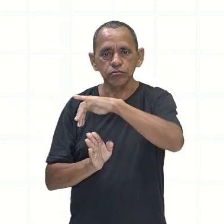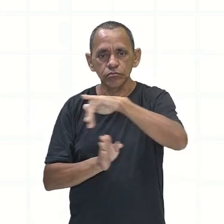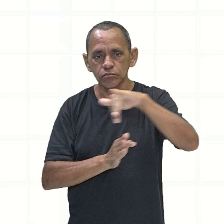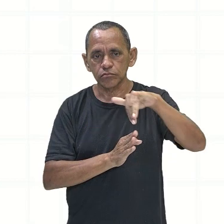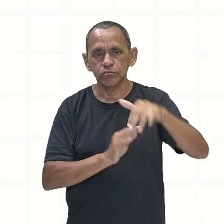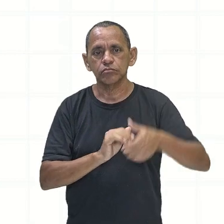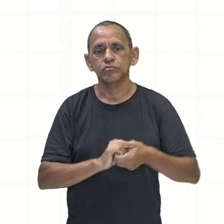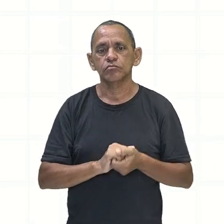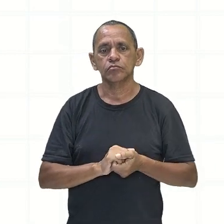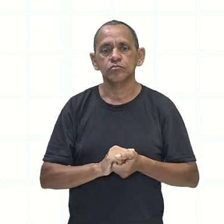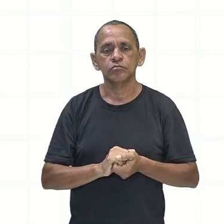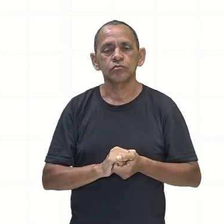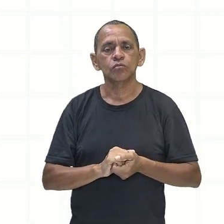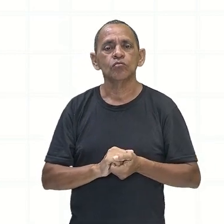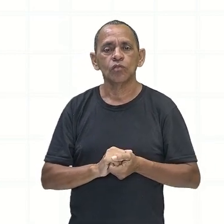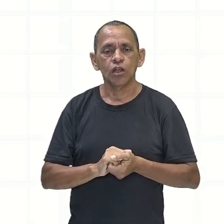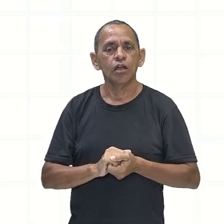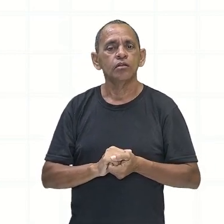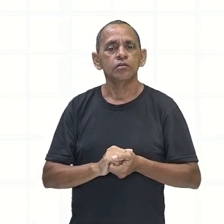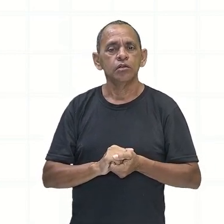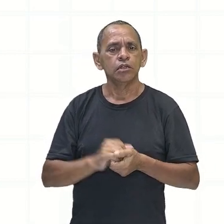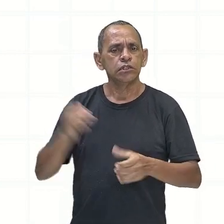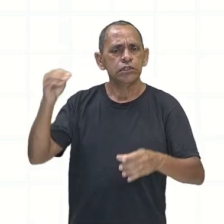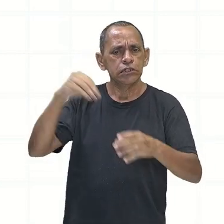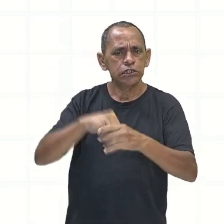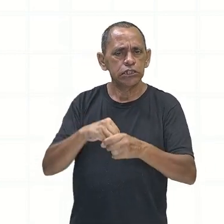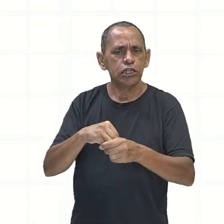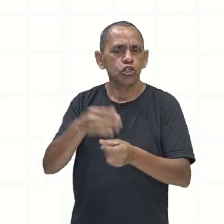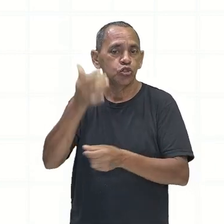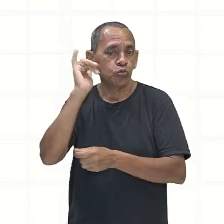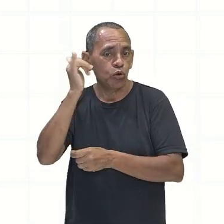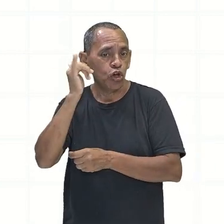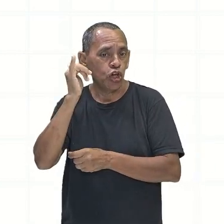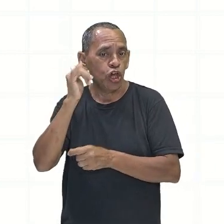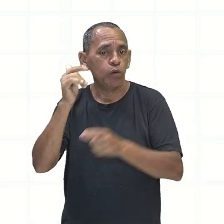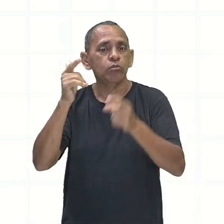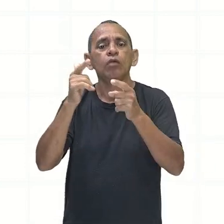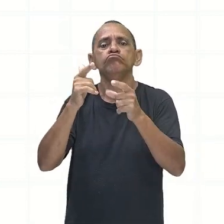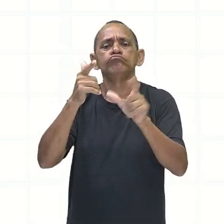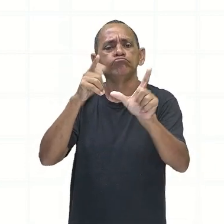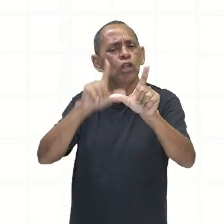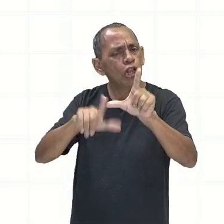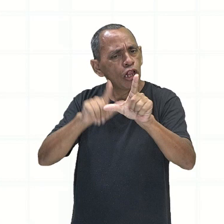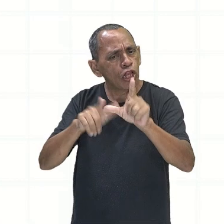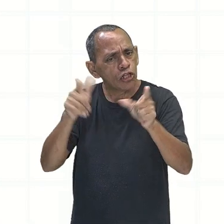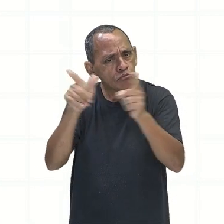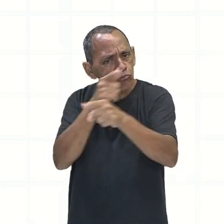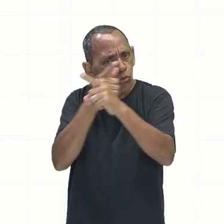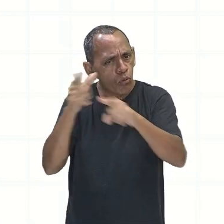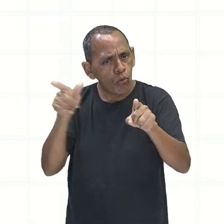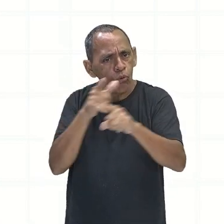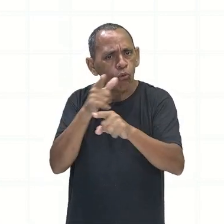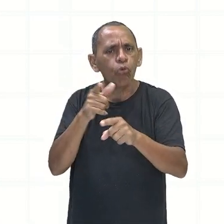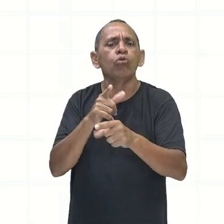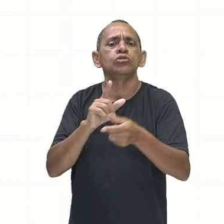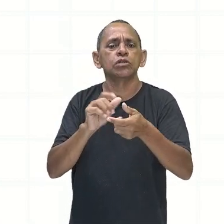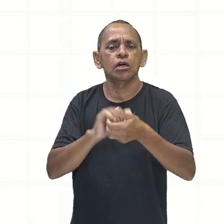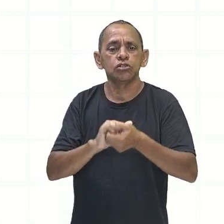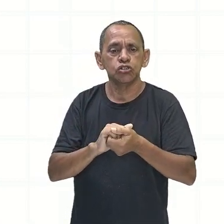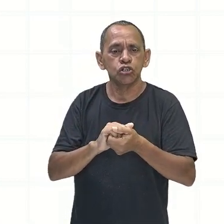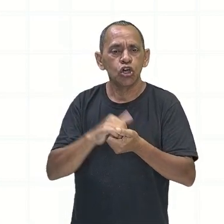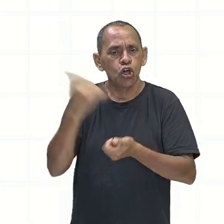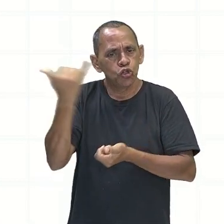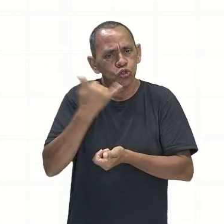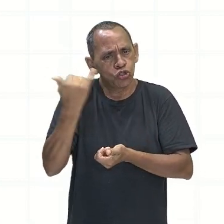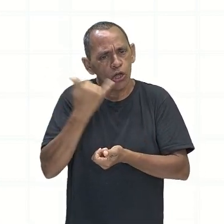está presente nos poemas, não é? Nas letras de música, nos ditados populares, nas anedotas, nas palavras e